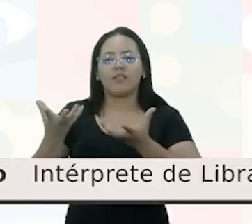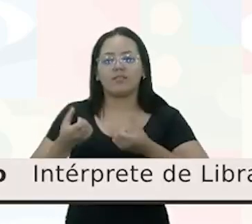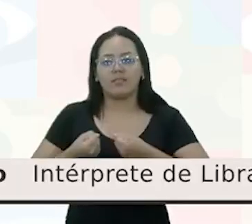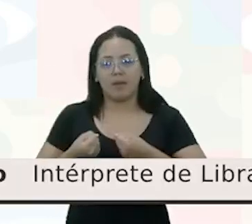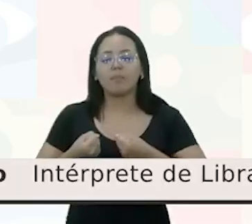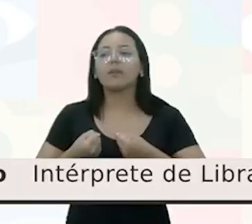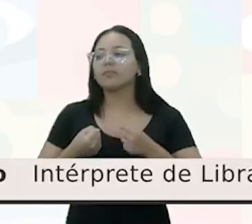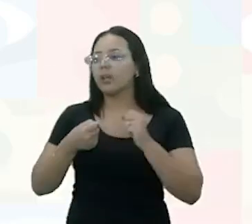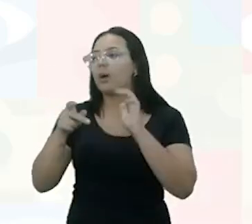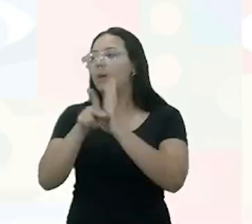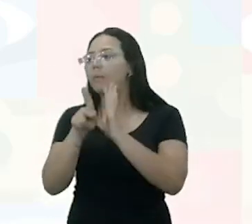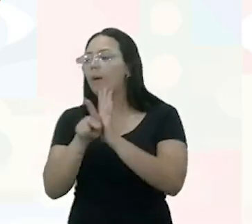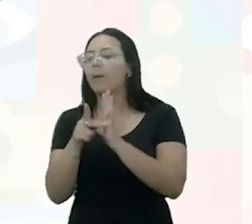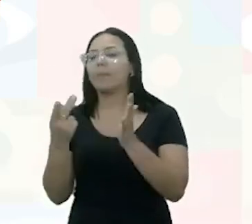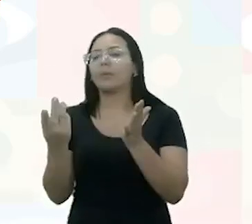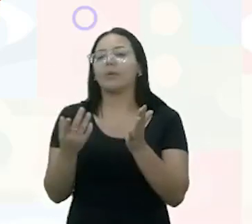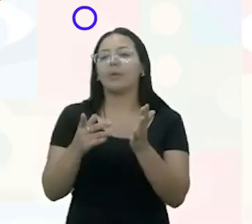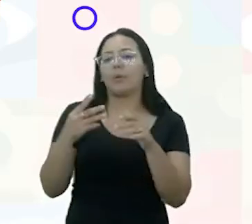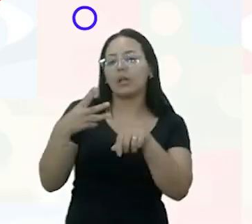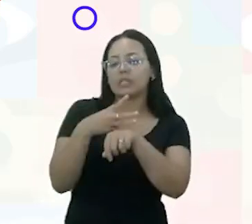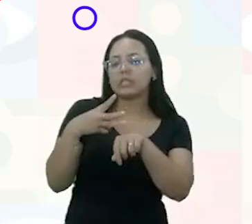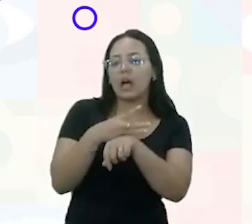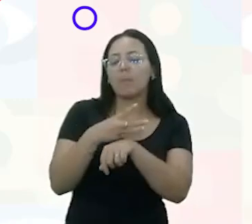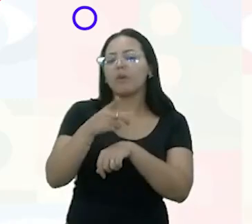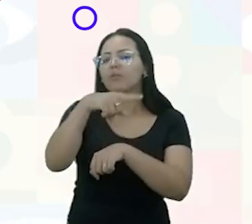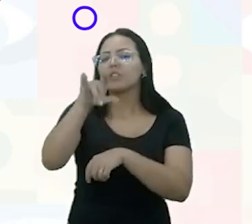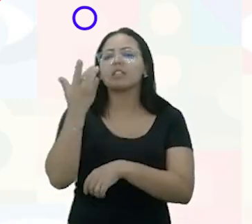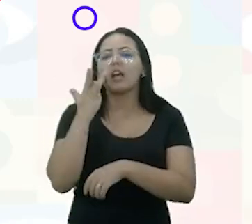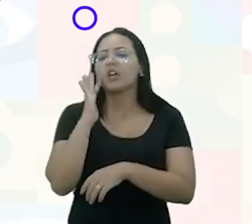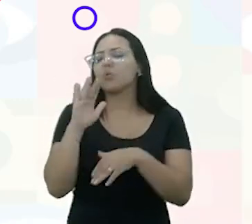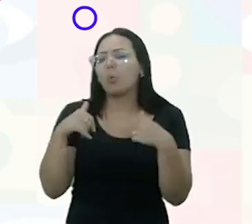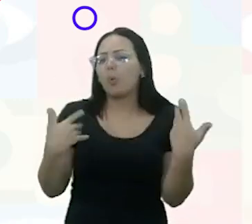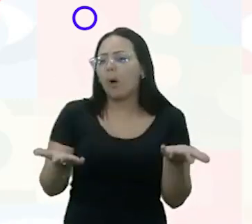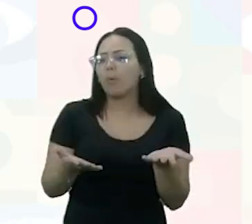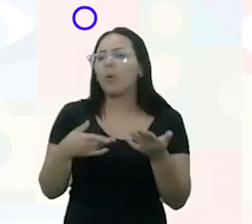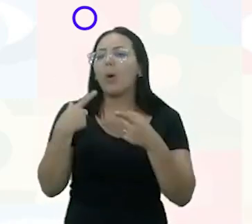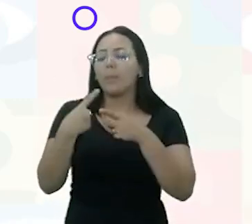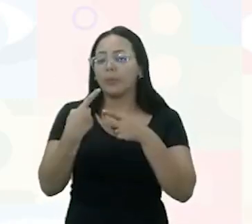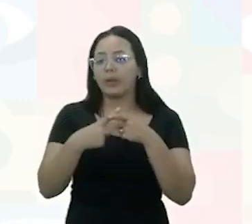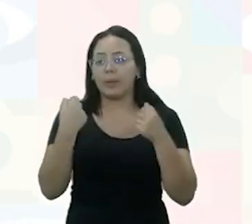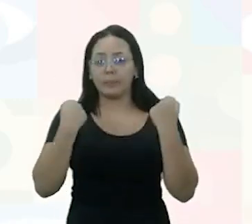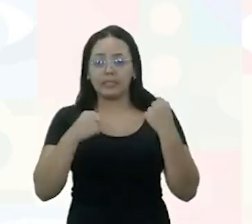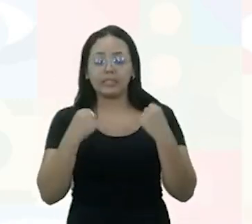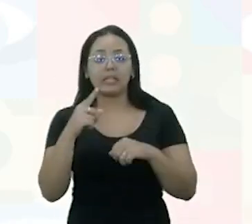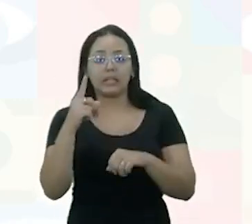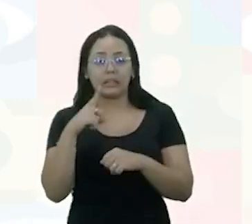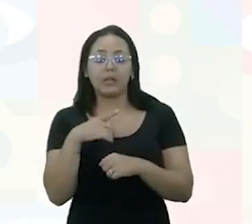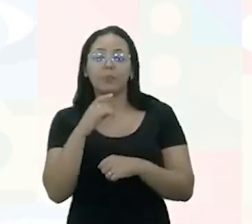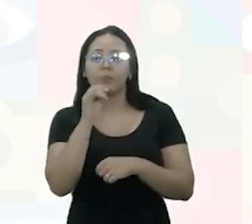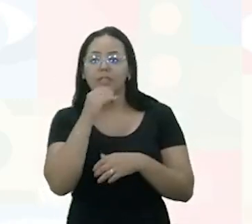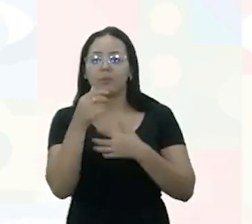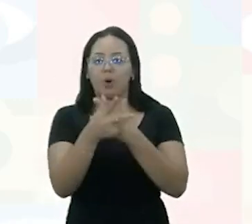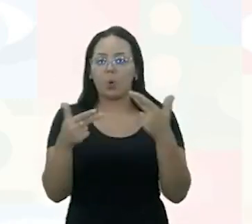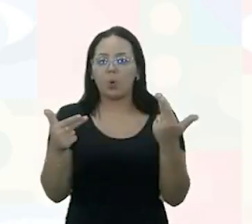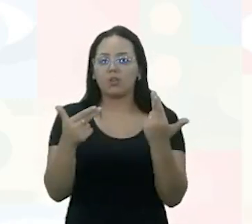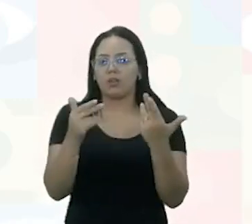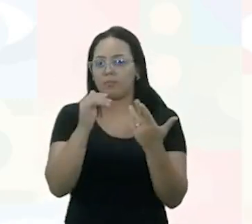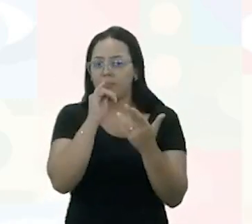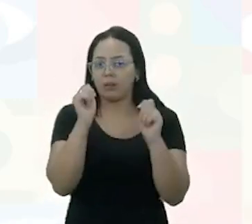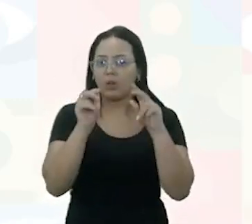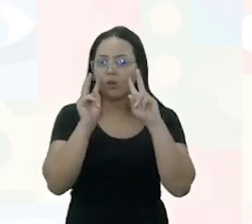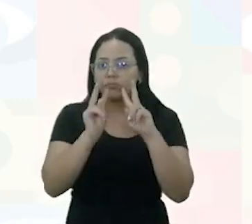WhatsApp, nesse app, vocês acham que são quais? Porque assim, ela tem que ter algo que seja, no mínimo,